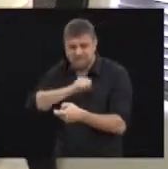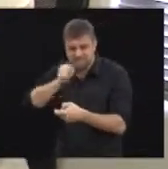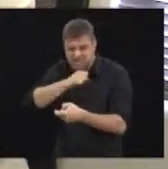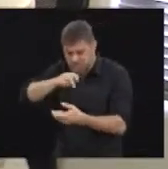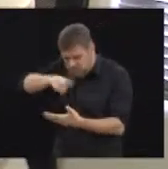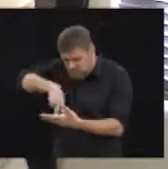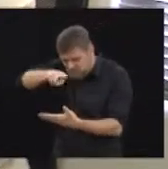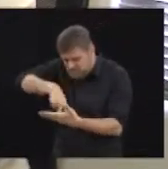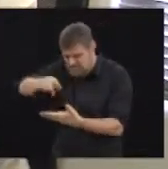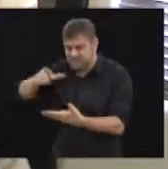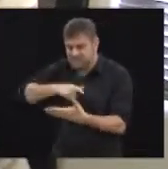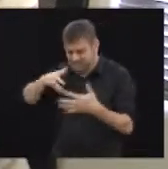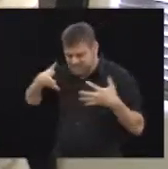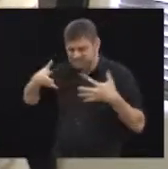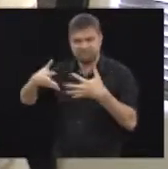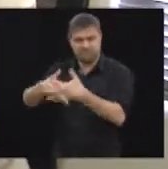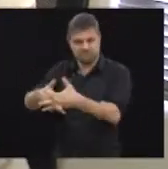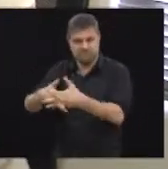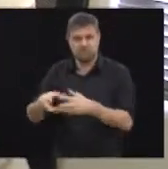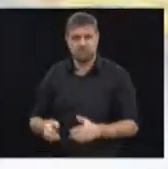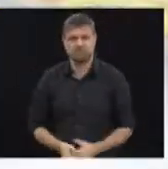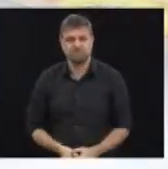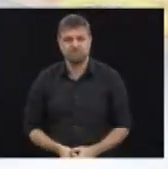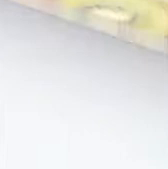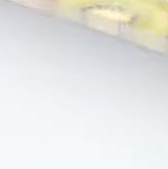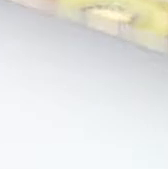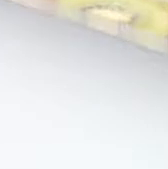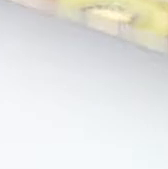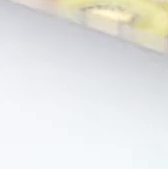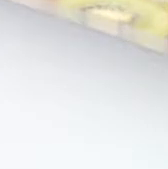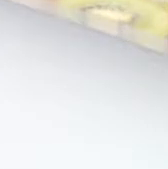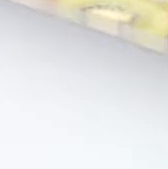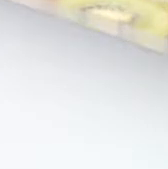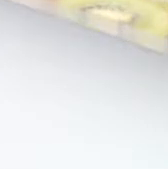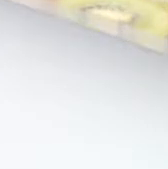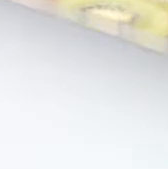de medicina, sempre houve essa confusão.